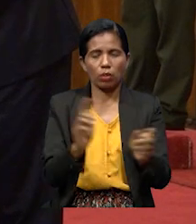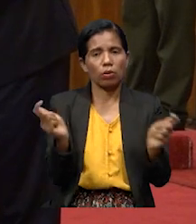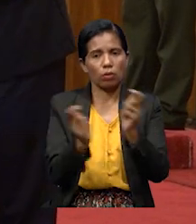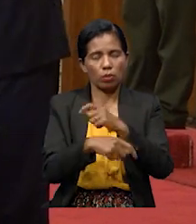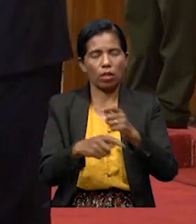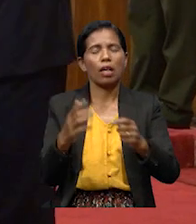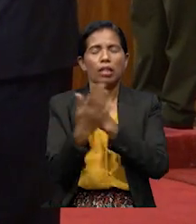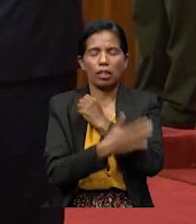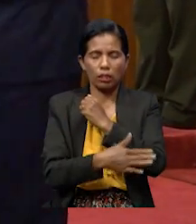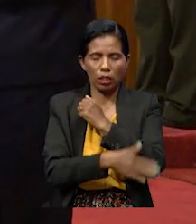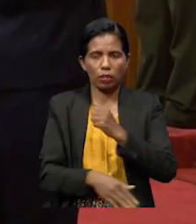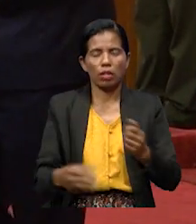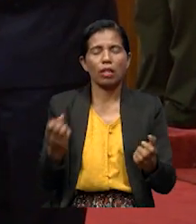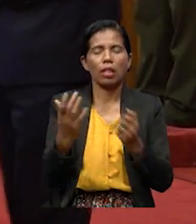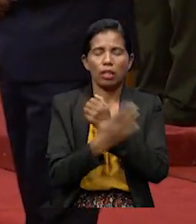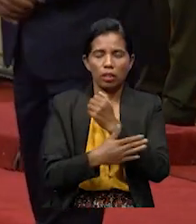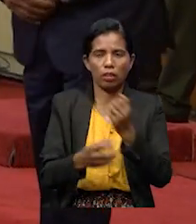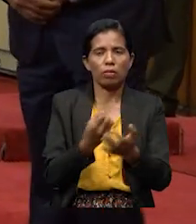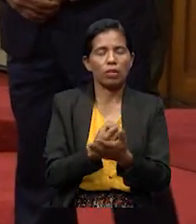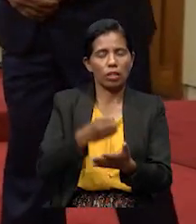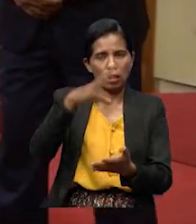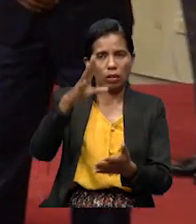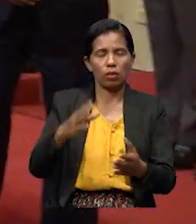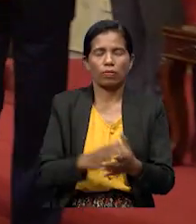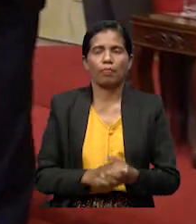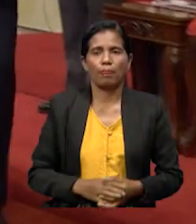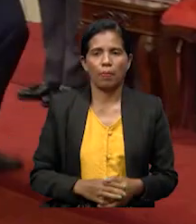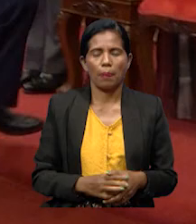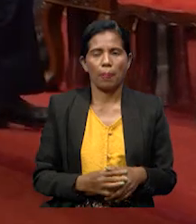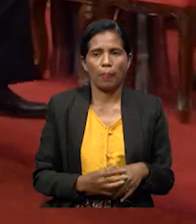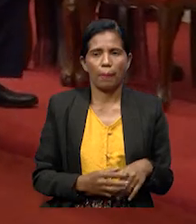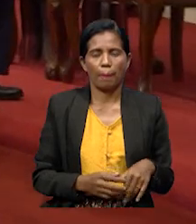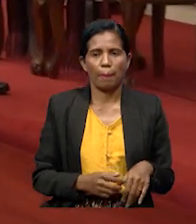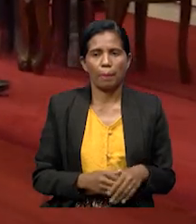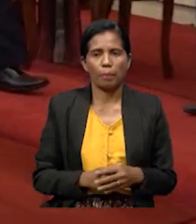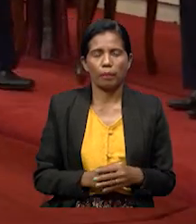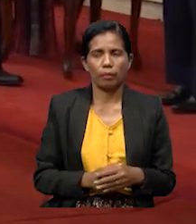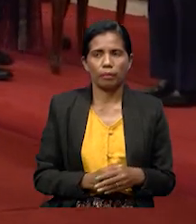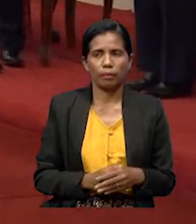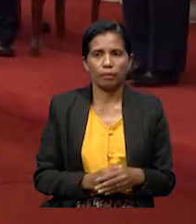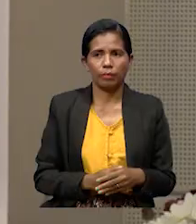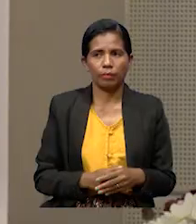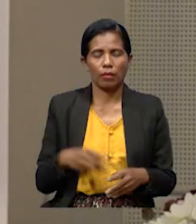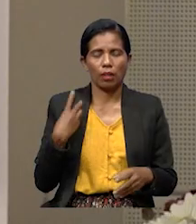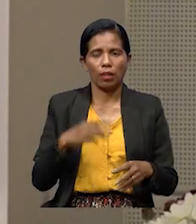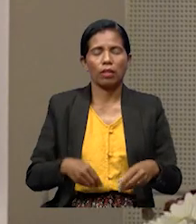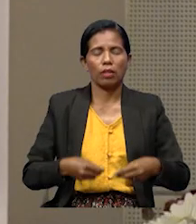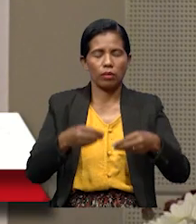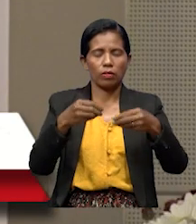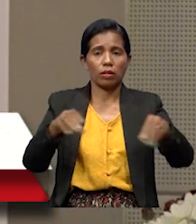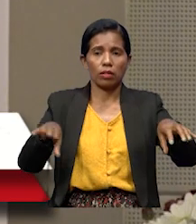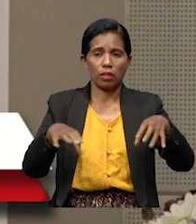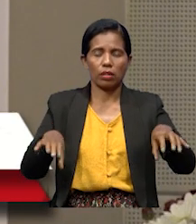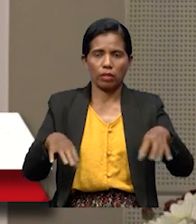para país ida rico, forte no seguro. Aproveitamos a oportunidade que esta cerimônia proporciona